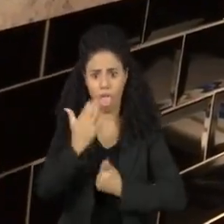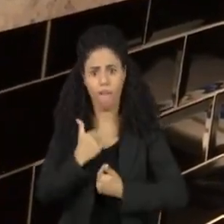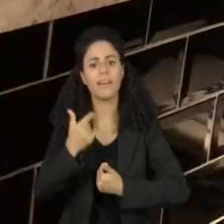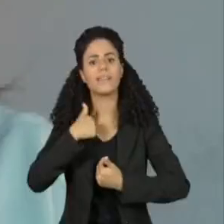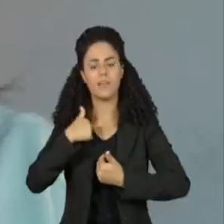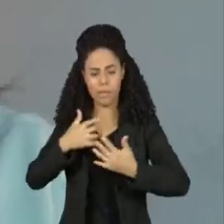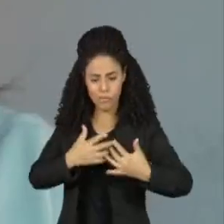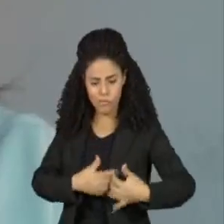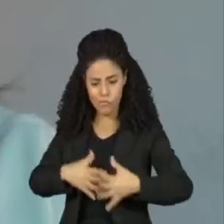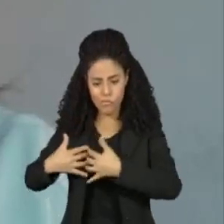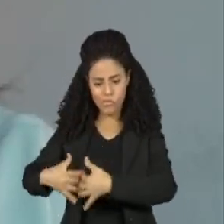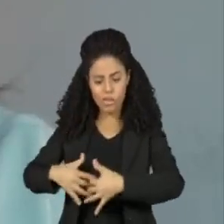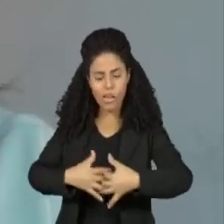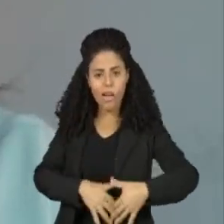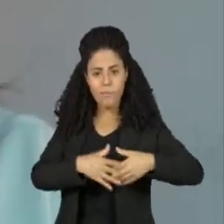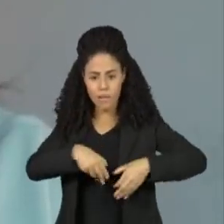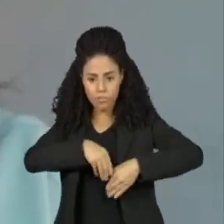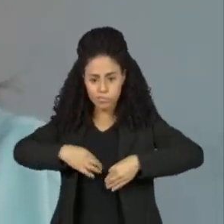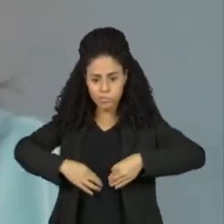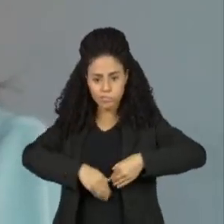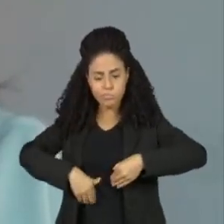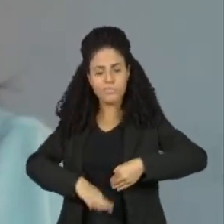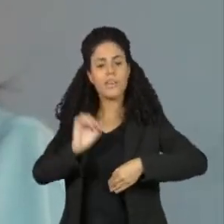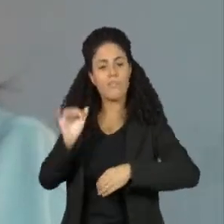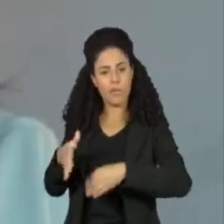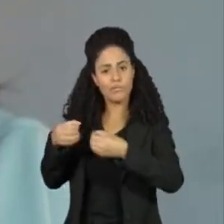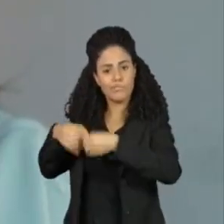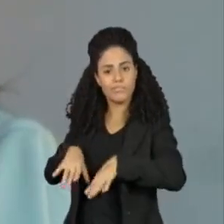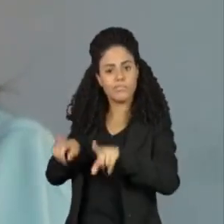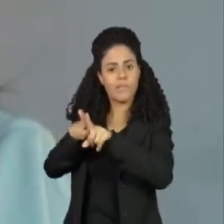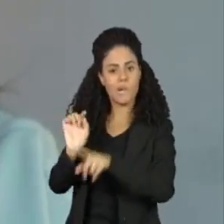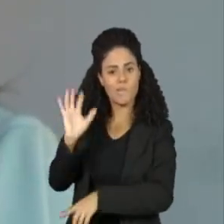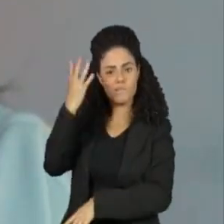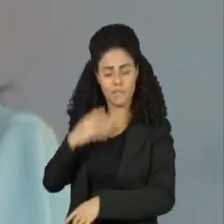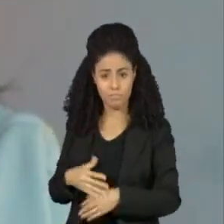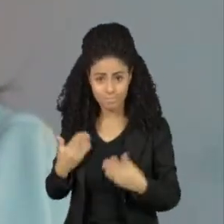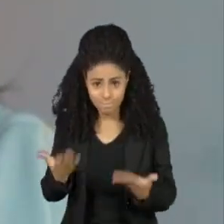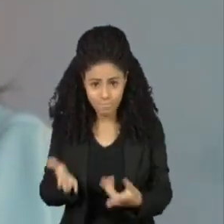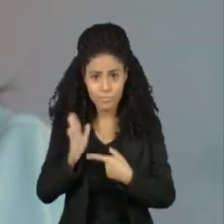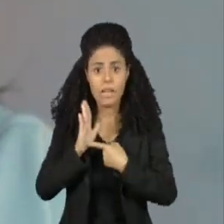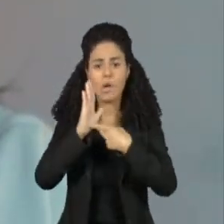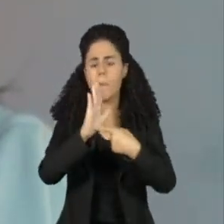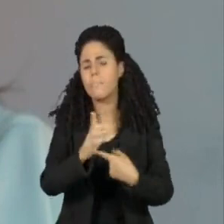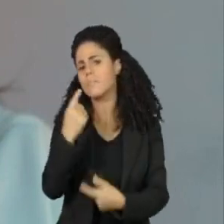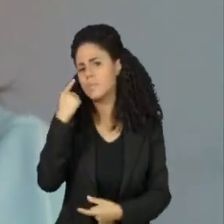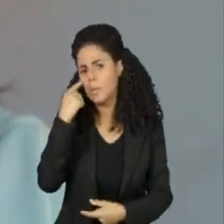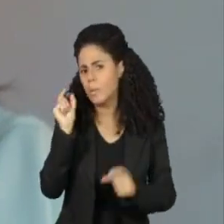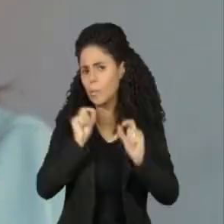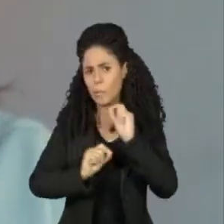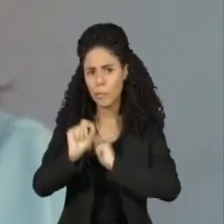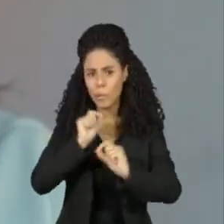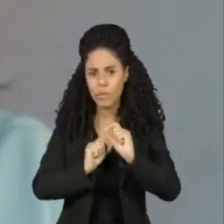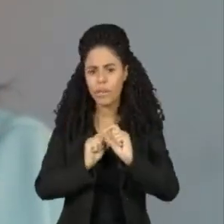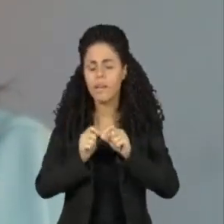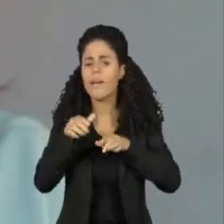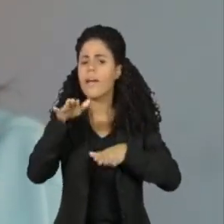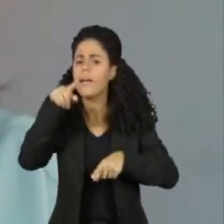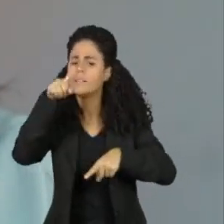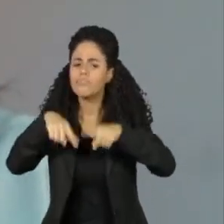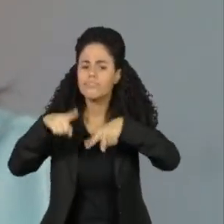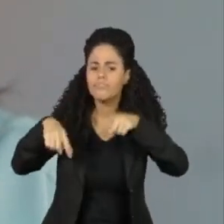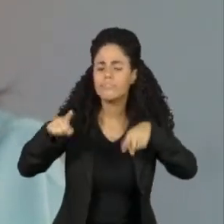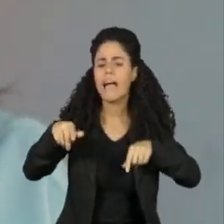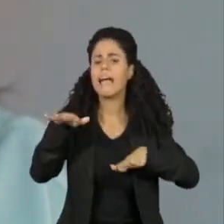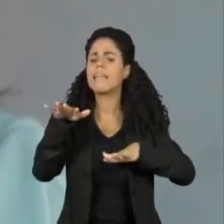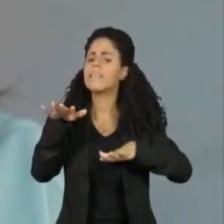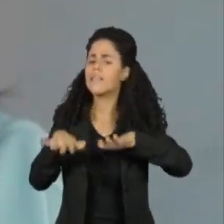do metabolismo. Esse estudo, ele traz como novidade pela variação dos